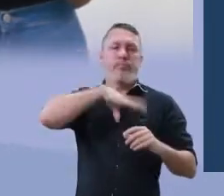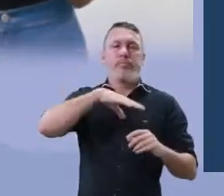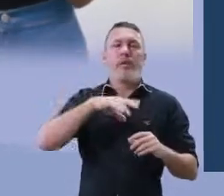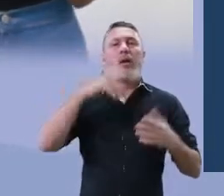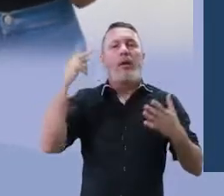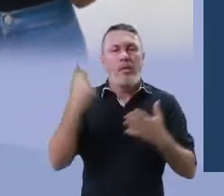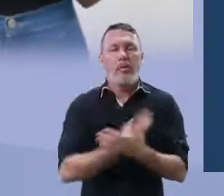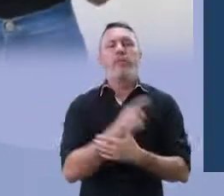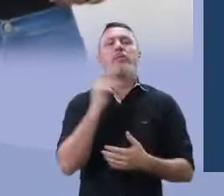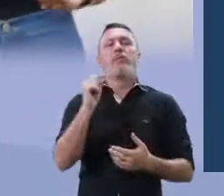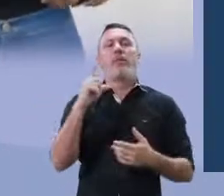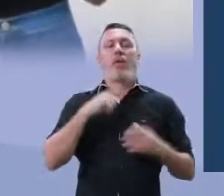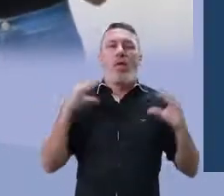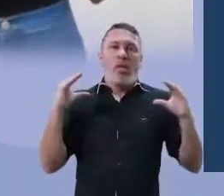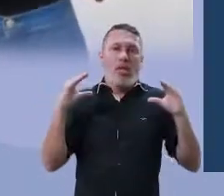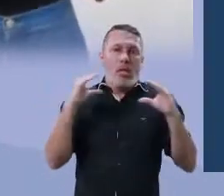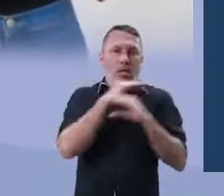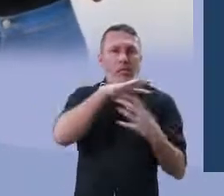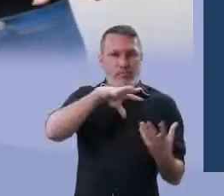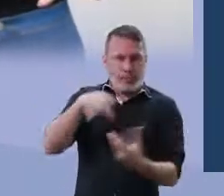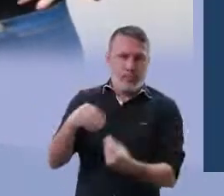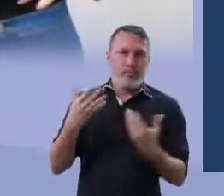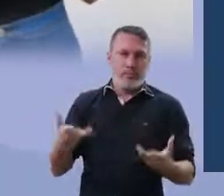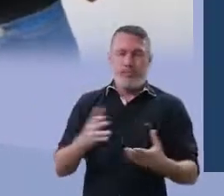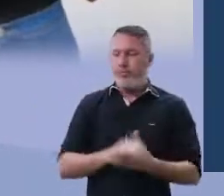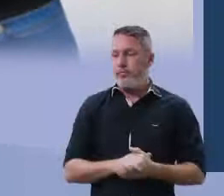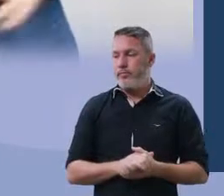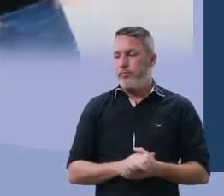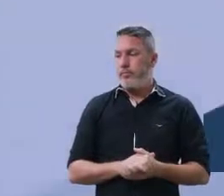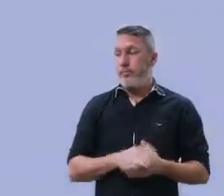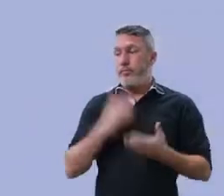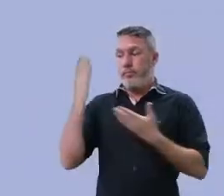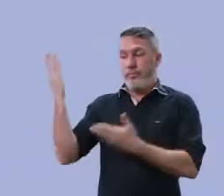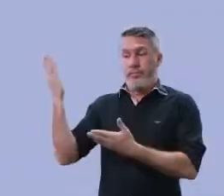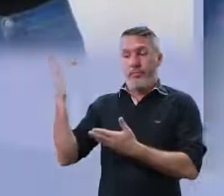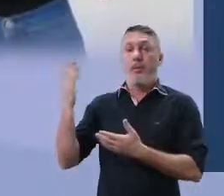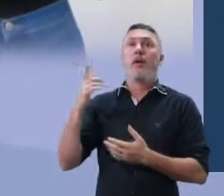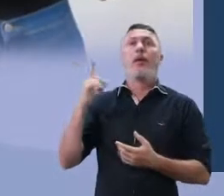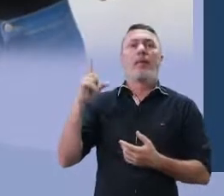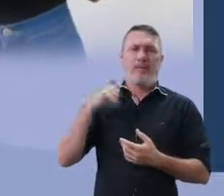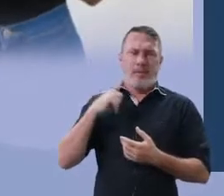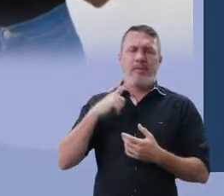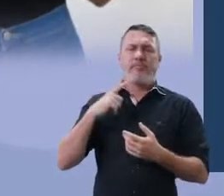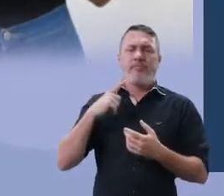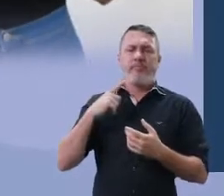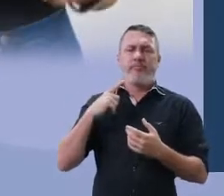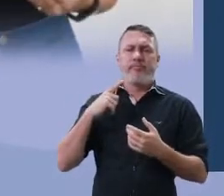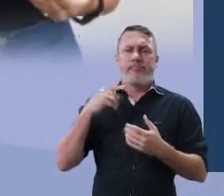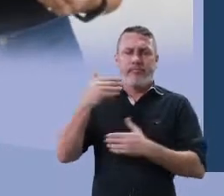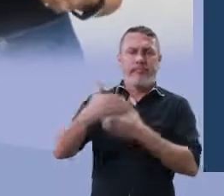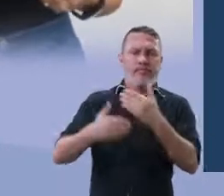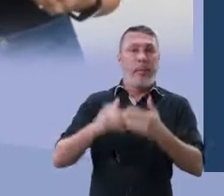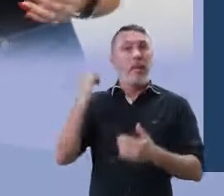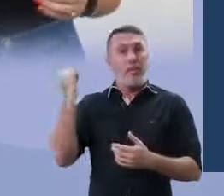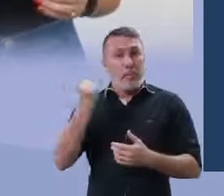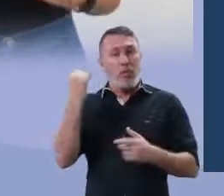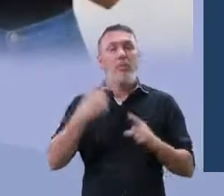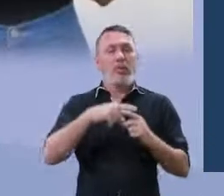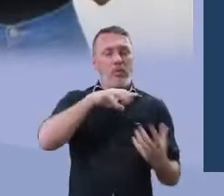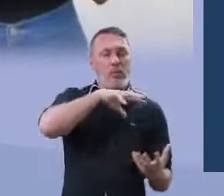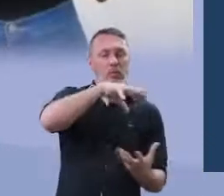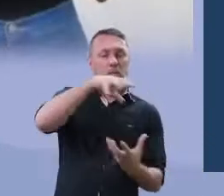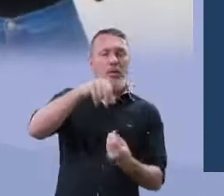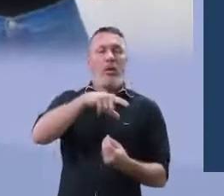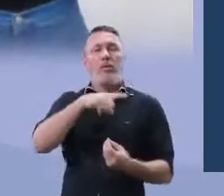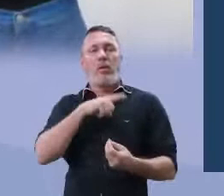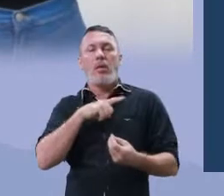efeito seja exacerbado, entrando, então, num caso de aquecimento global. O efeito estufa é extremamente importante para